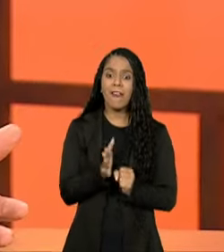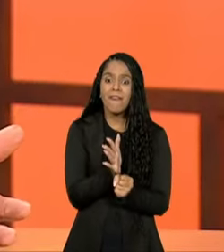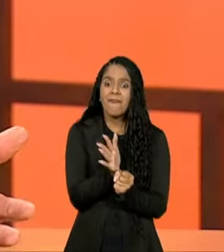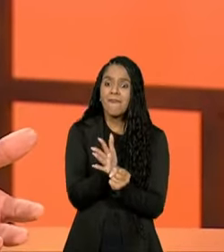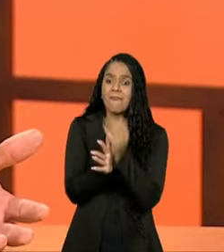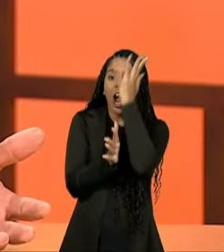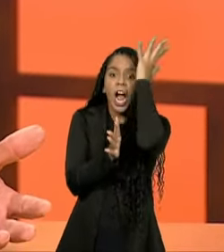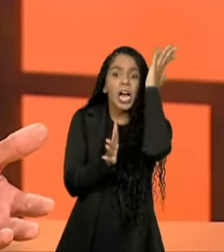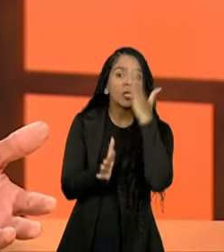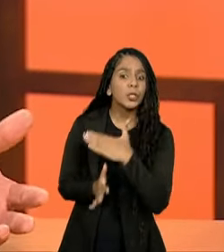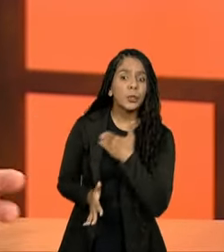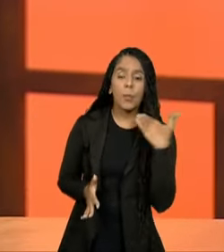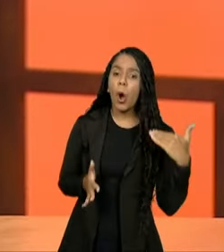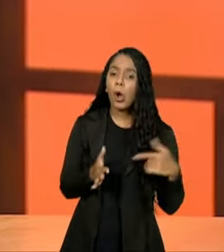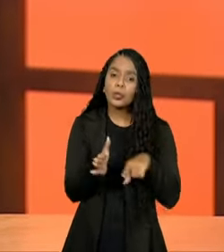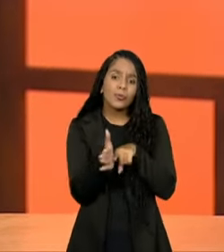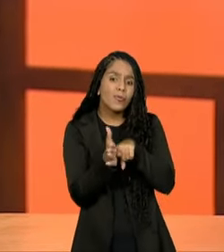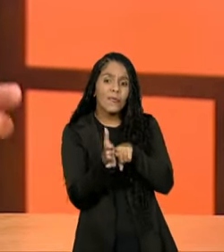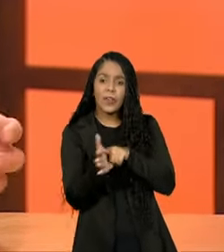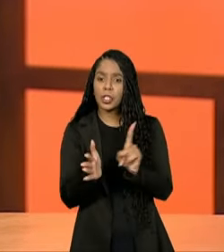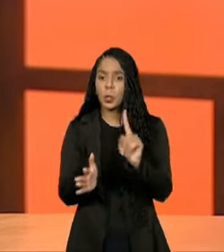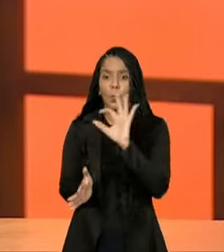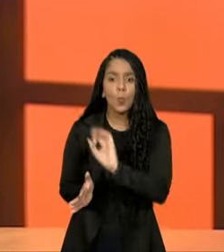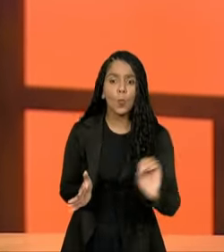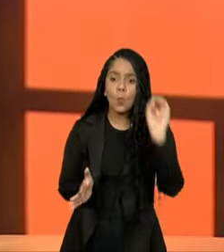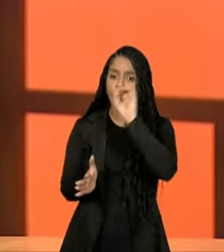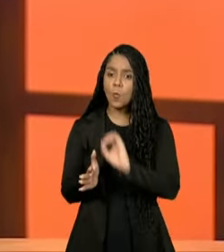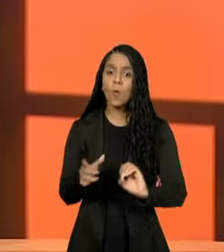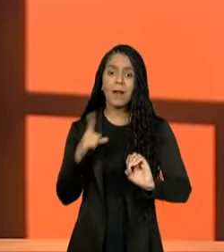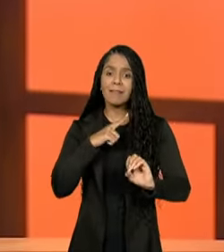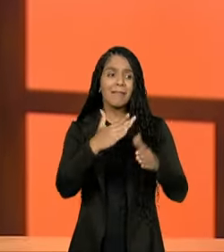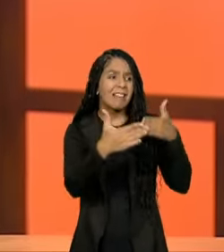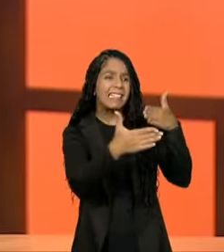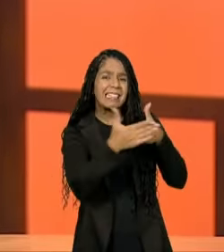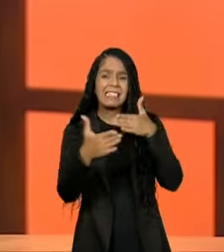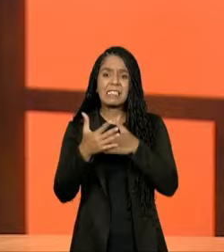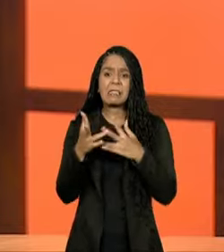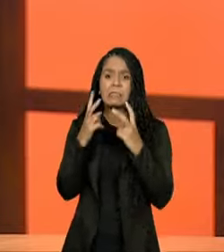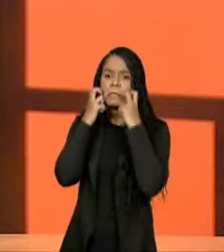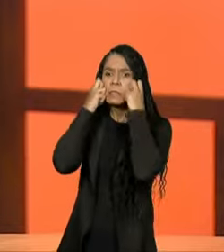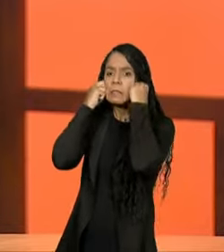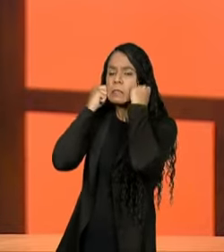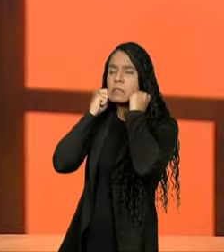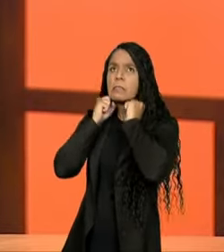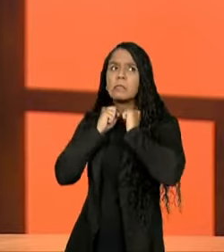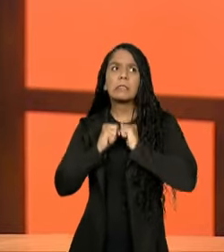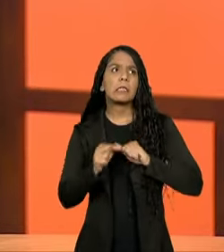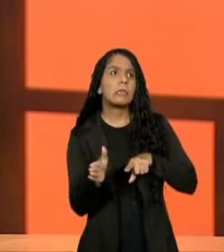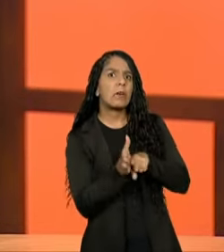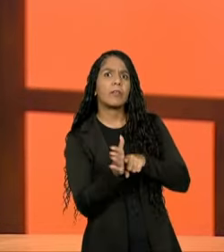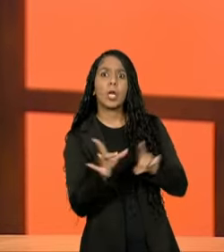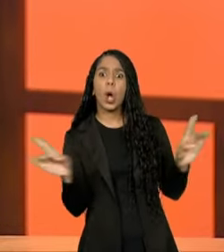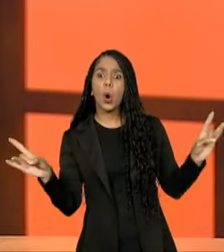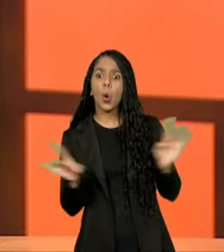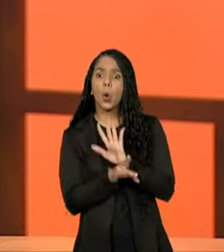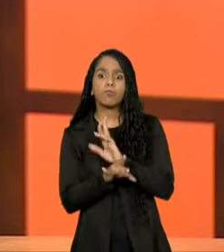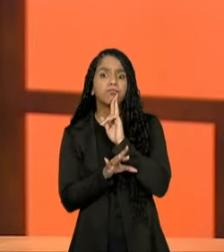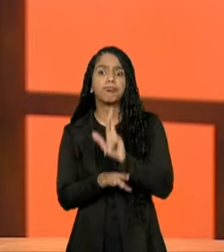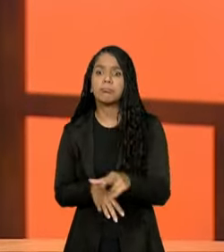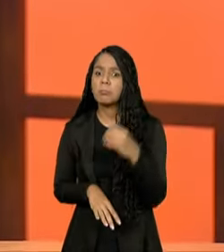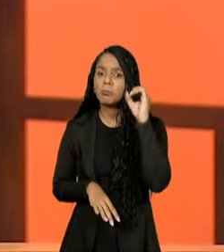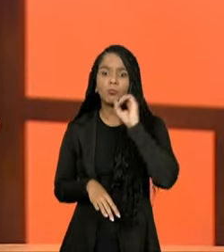assassinatos que não são investigados, ou que há uma barreira, um constrangimento à investigação, à conclusão dos fatos.